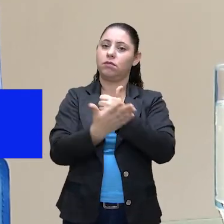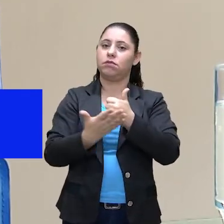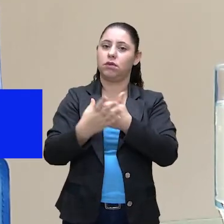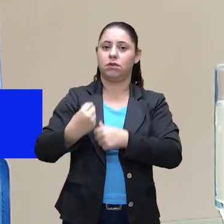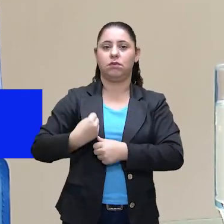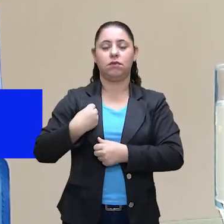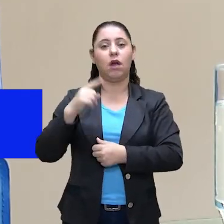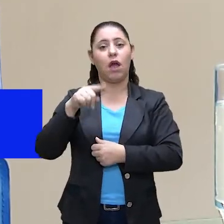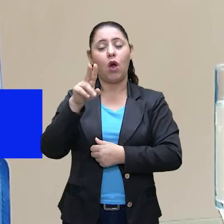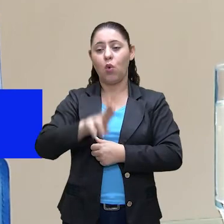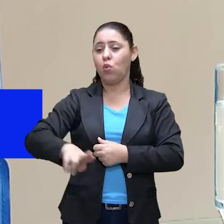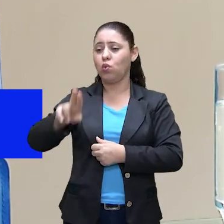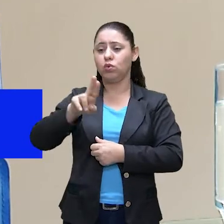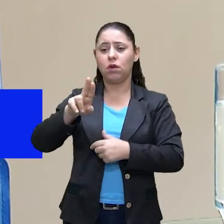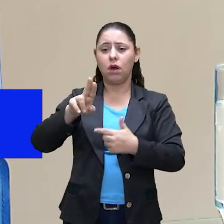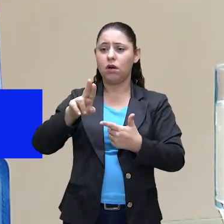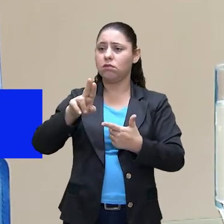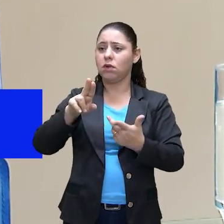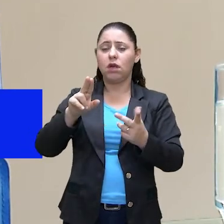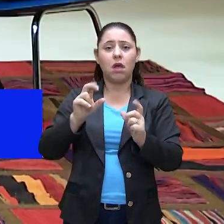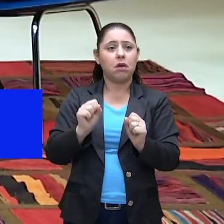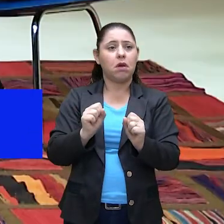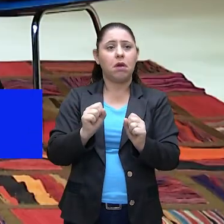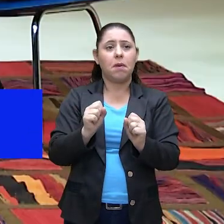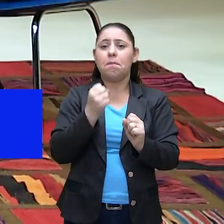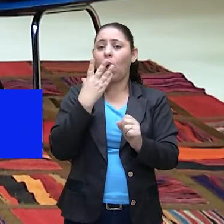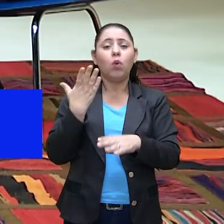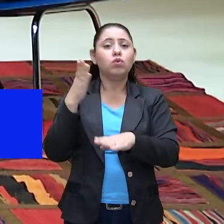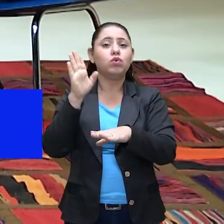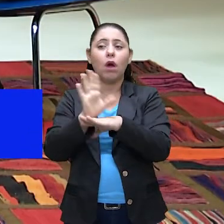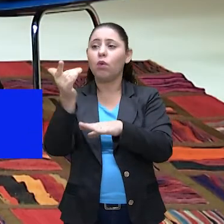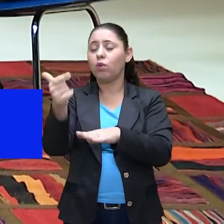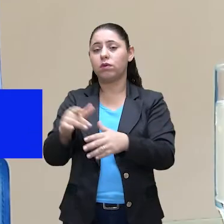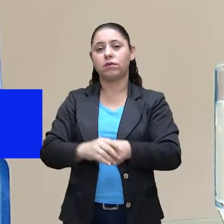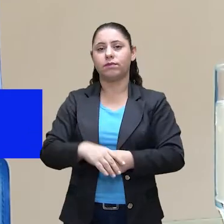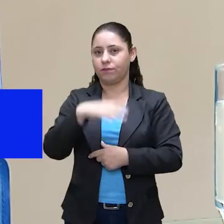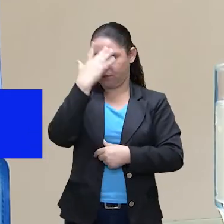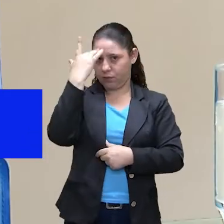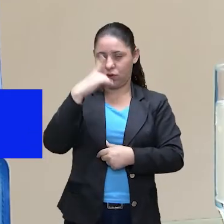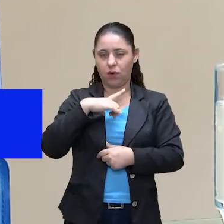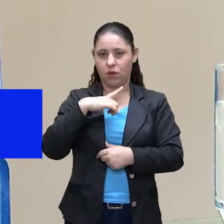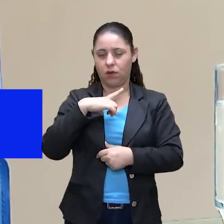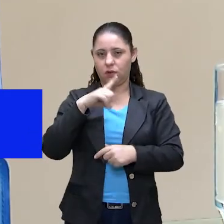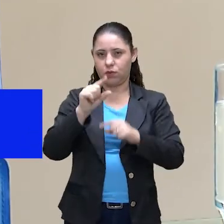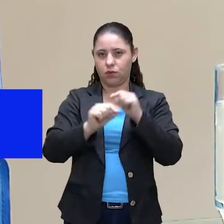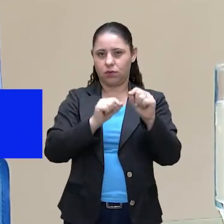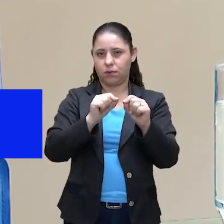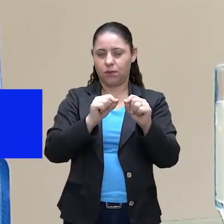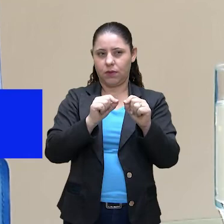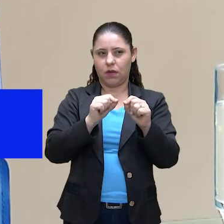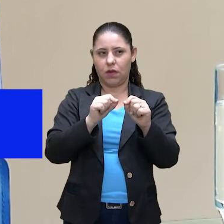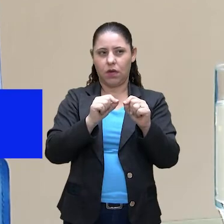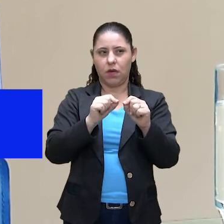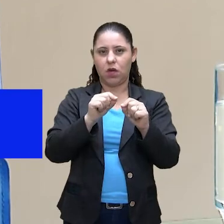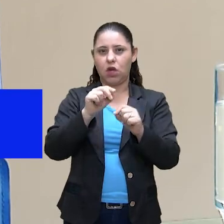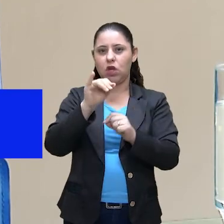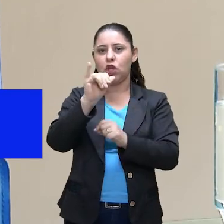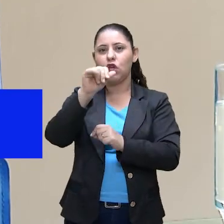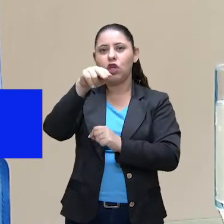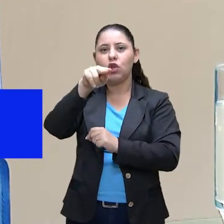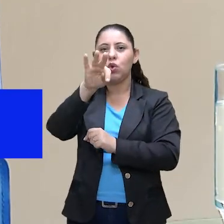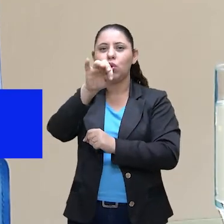Porque a base de viver é ser útil ao outro, né? Então esse indivíduo apresentando